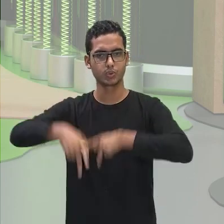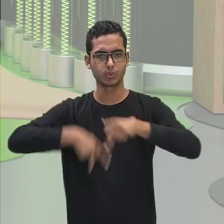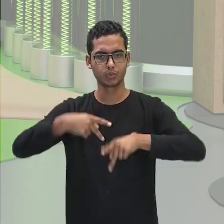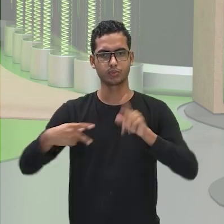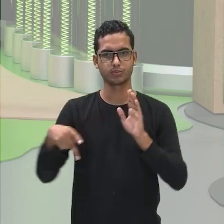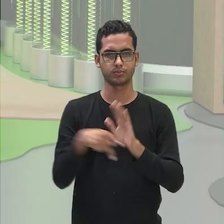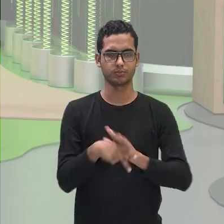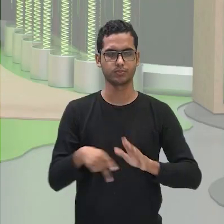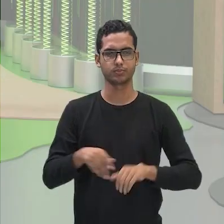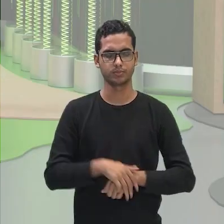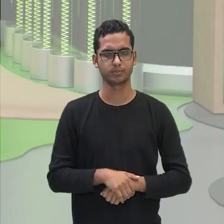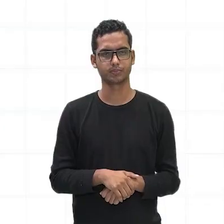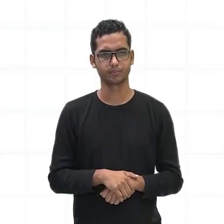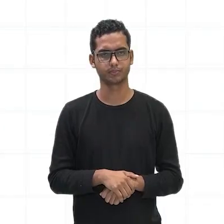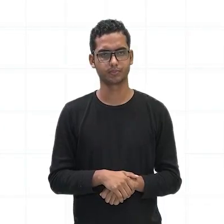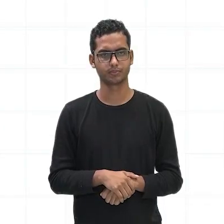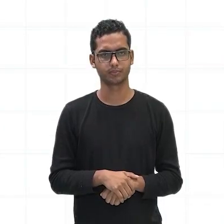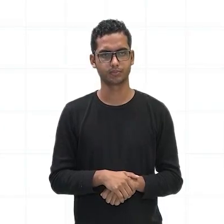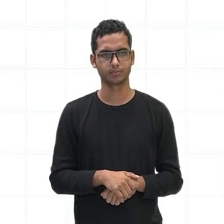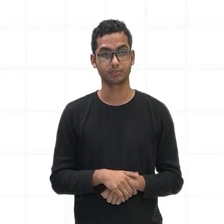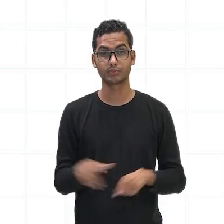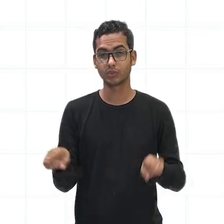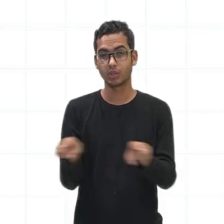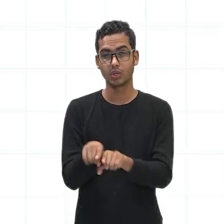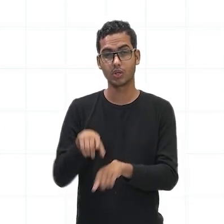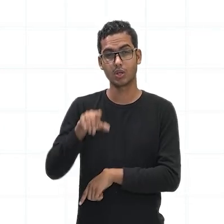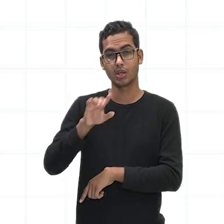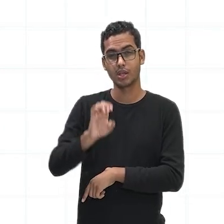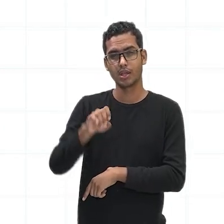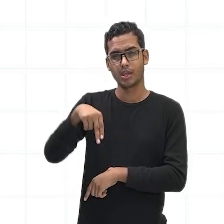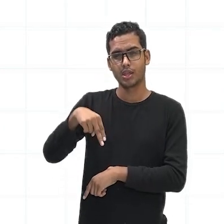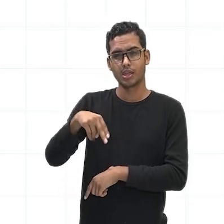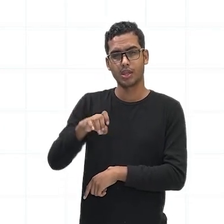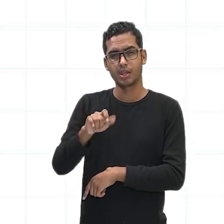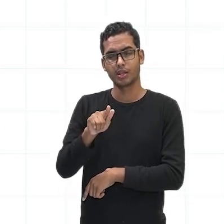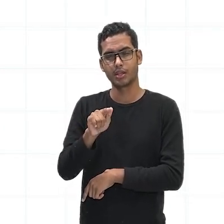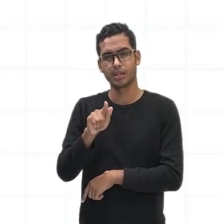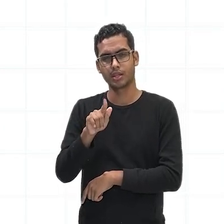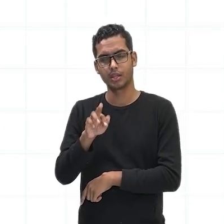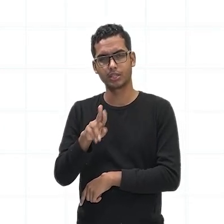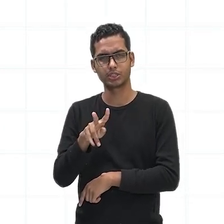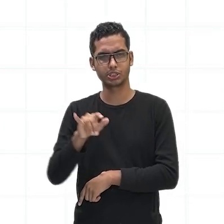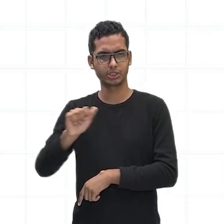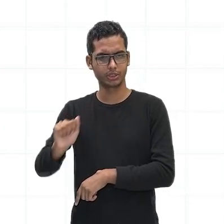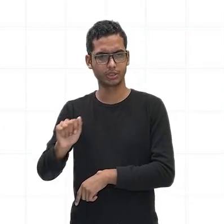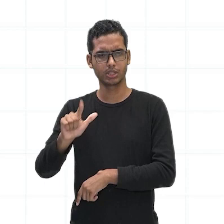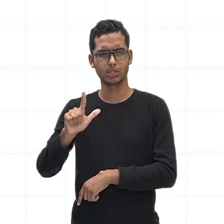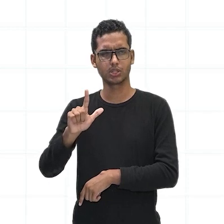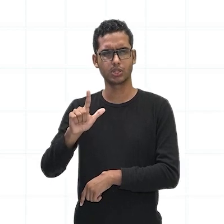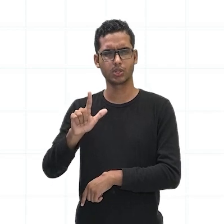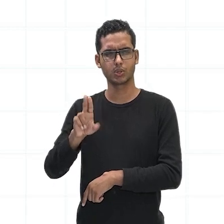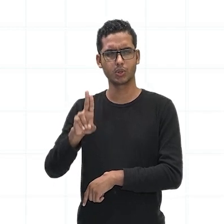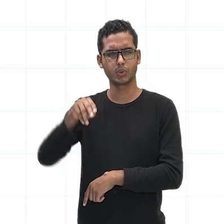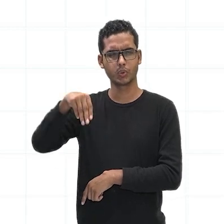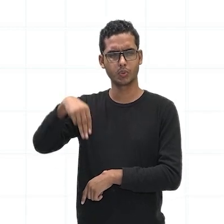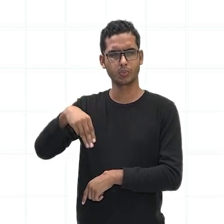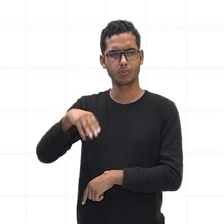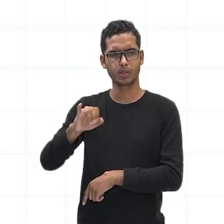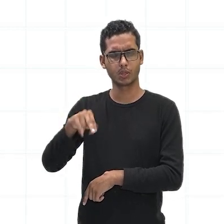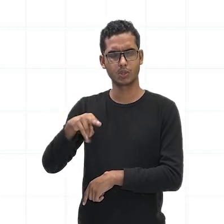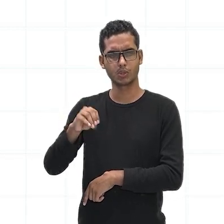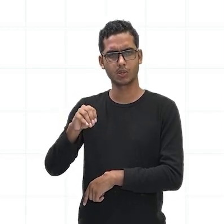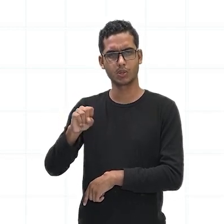mais sobre a energia luminosa. A energia luminosa é aquela transmitida por radiação, originada